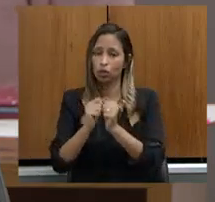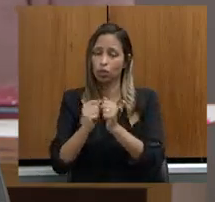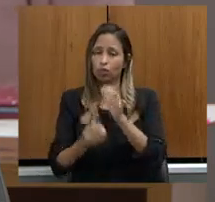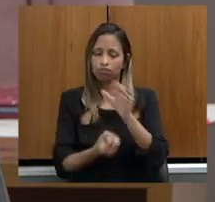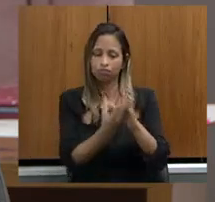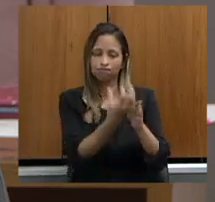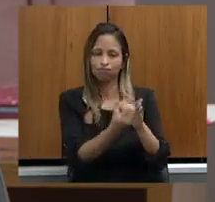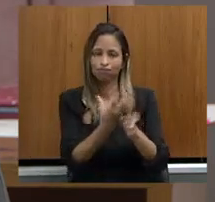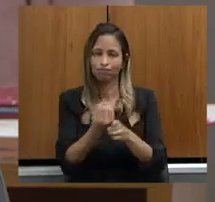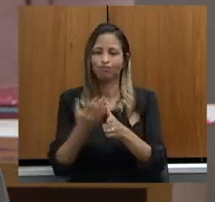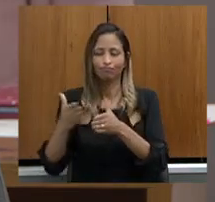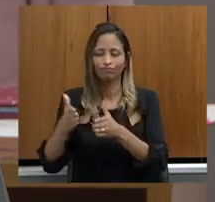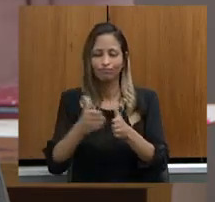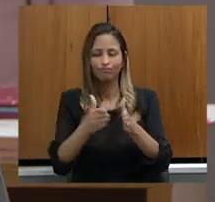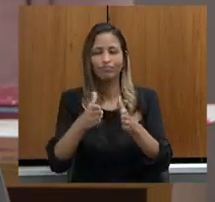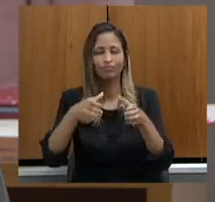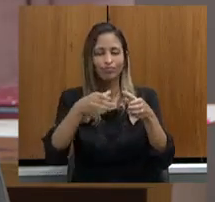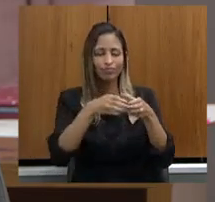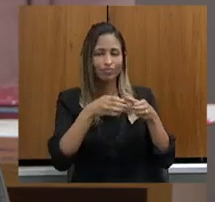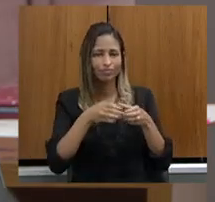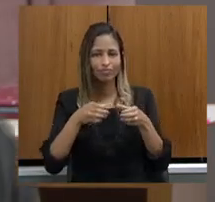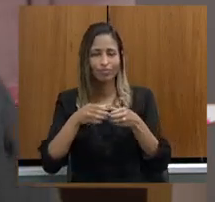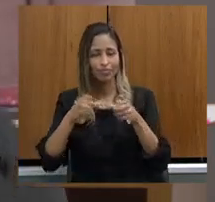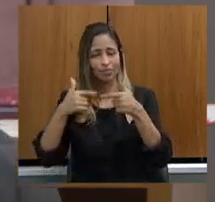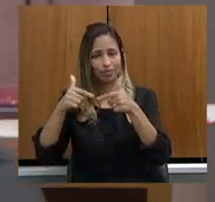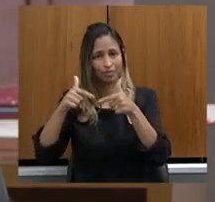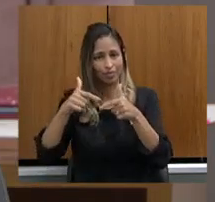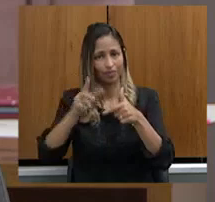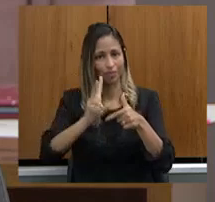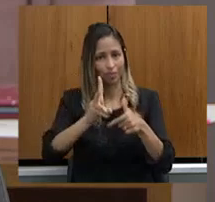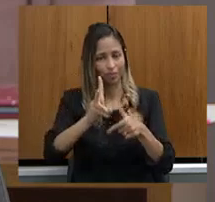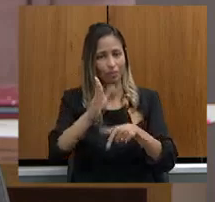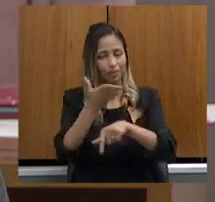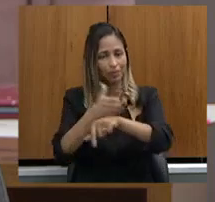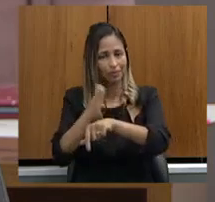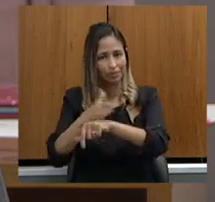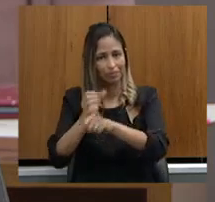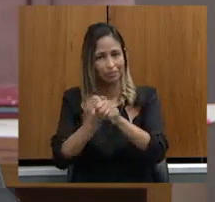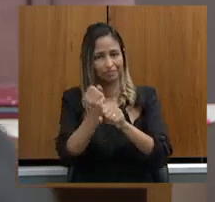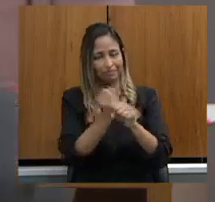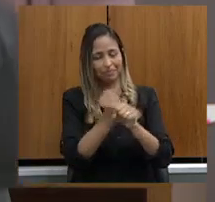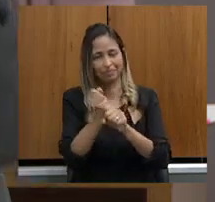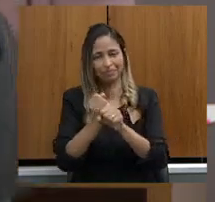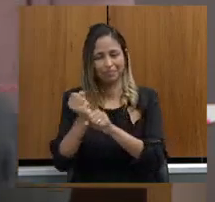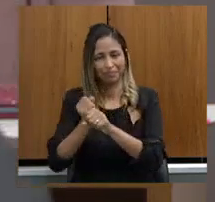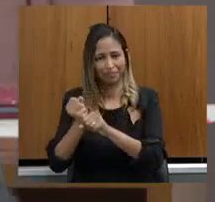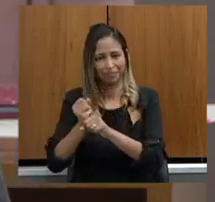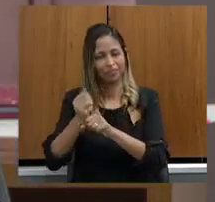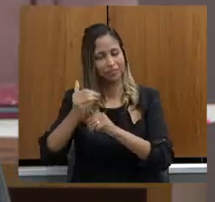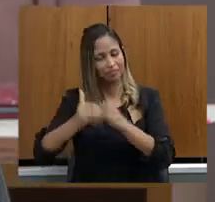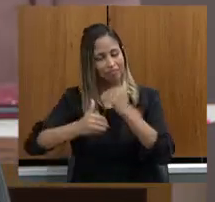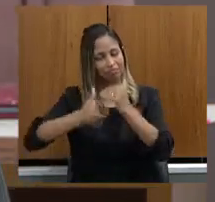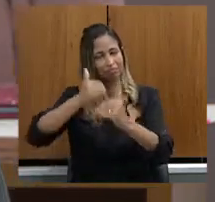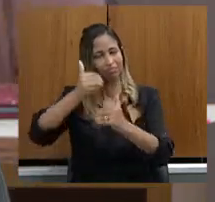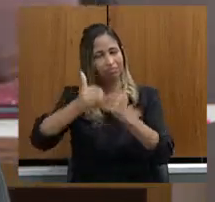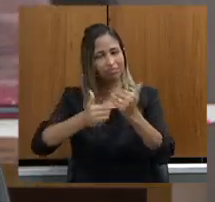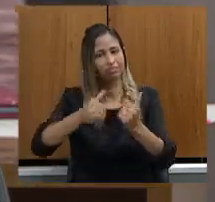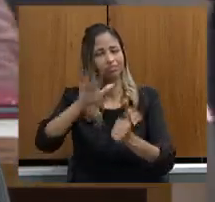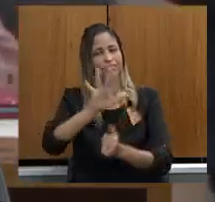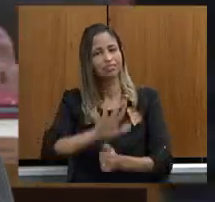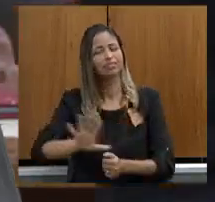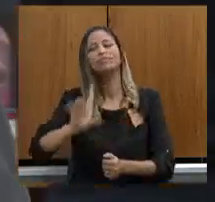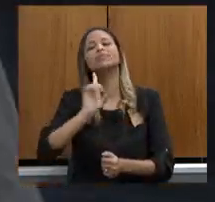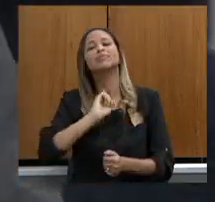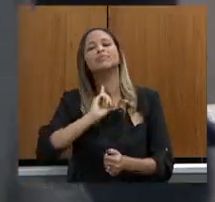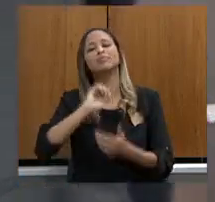caminhos para que o nosso grupo para que o seu trabalho continue sendo desenvolvido aí por muitos anos e gerações no nosso estado de Minas Gerais